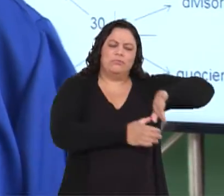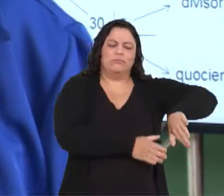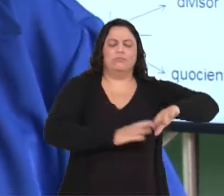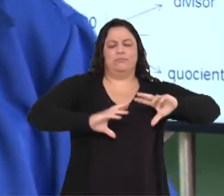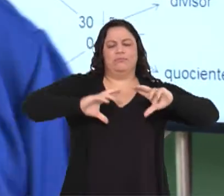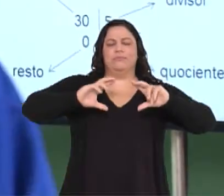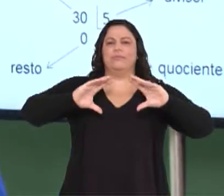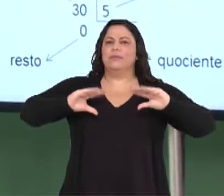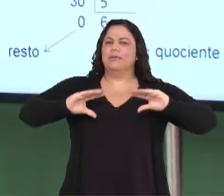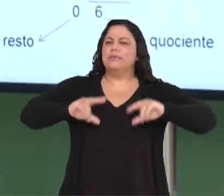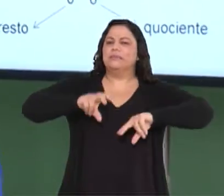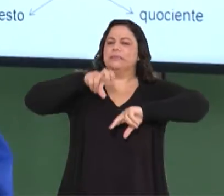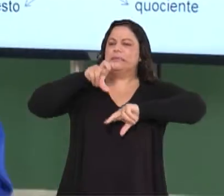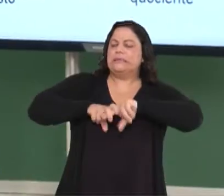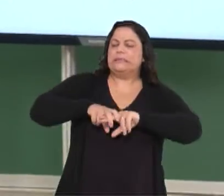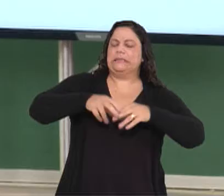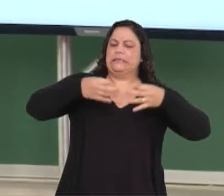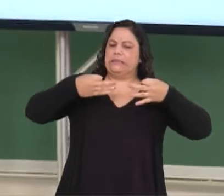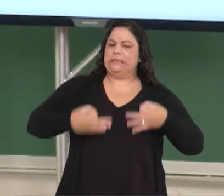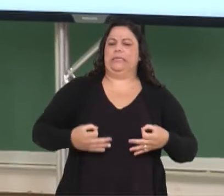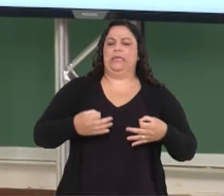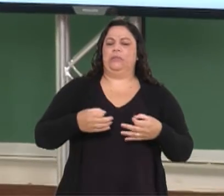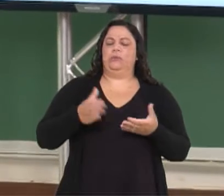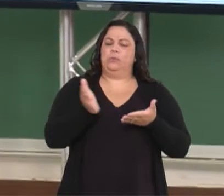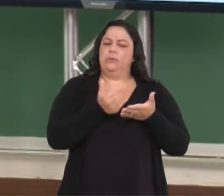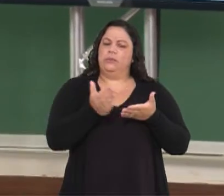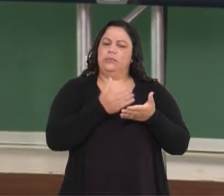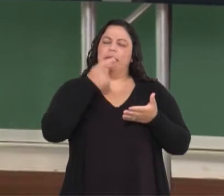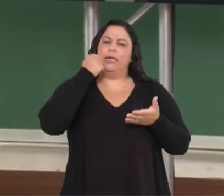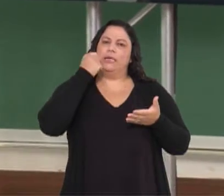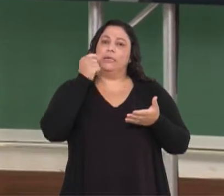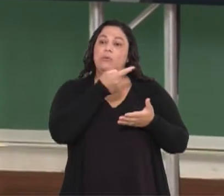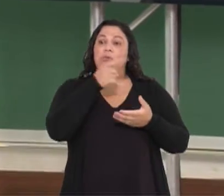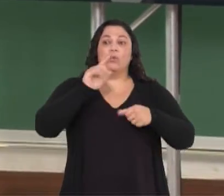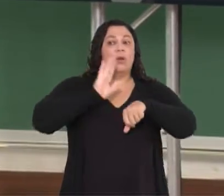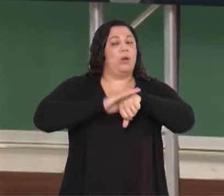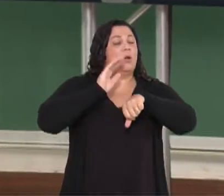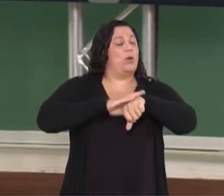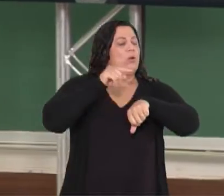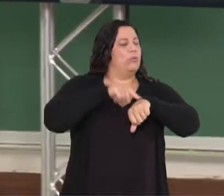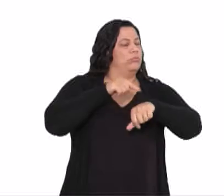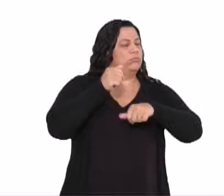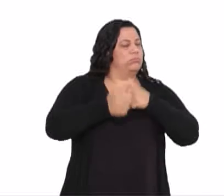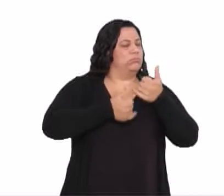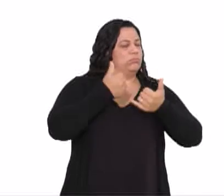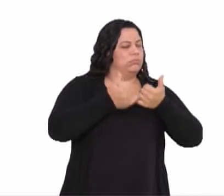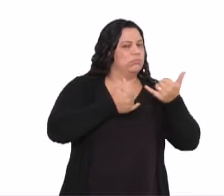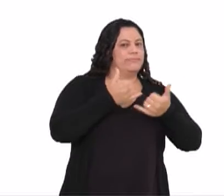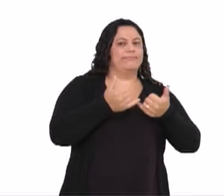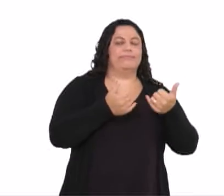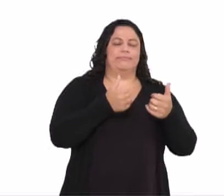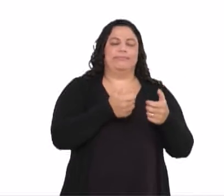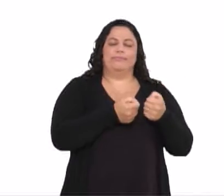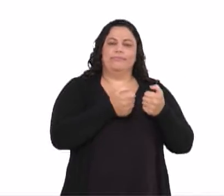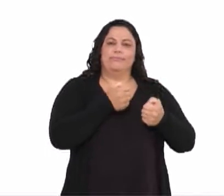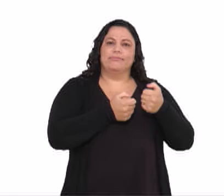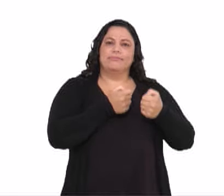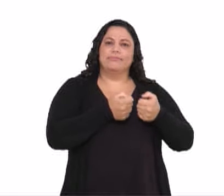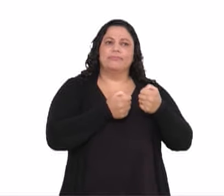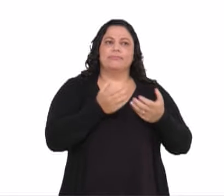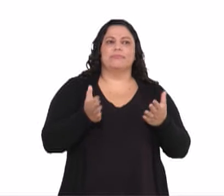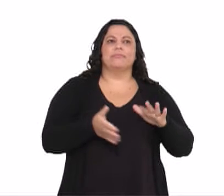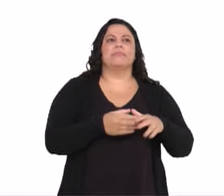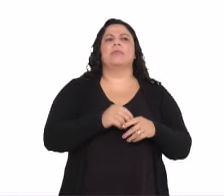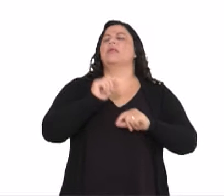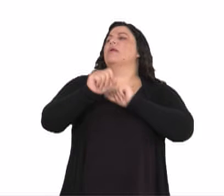na cadeira, pega seu caderno, seu lápis. Vamos lá, não é hora de jogar. Método da chave. Professor, esse método da